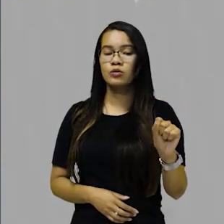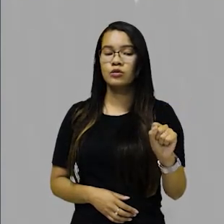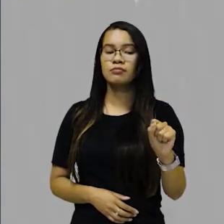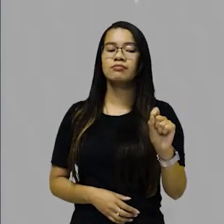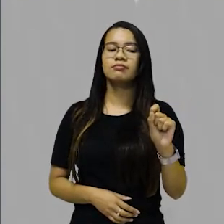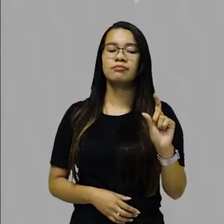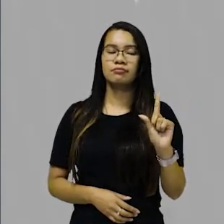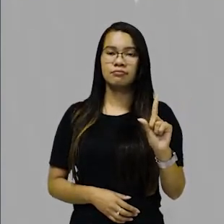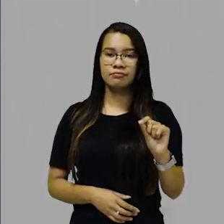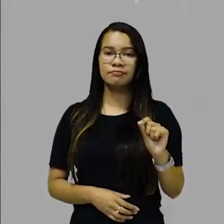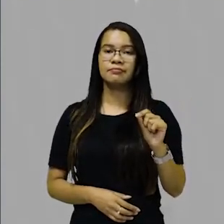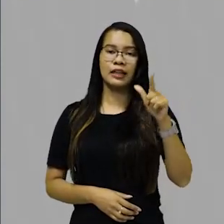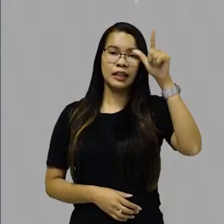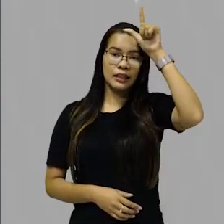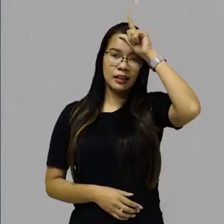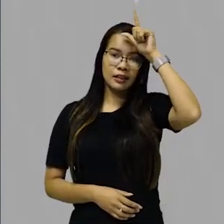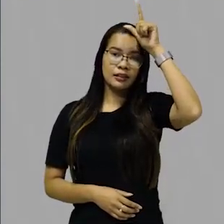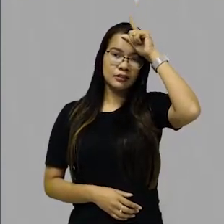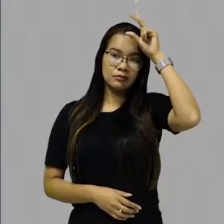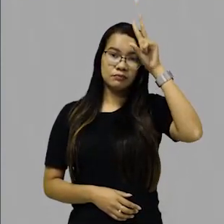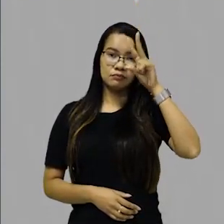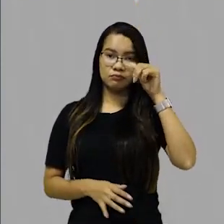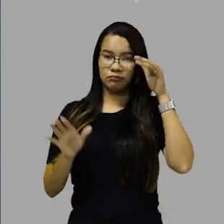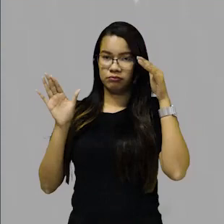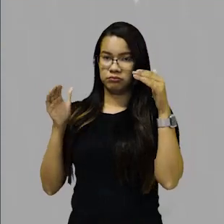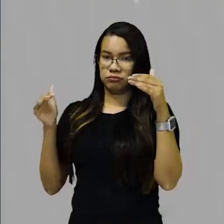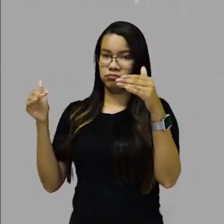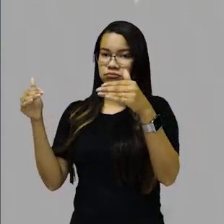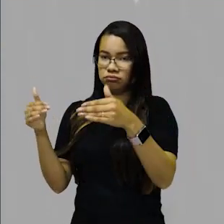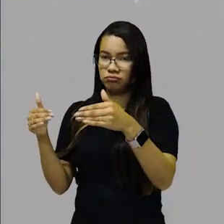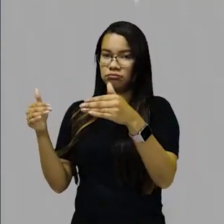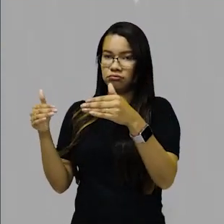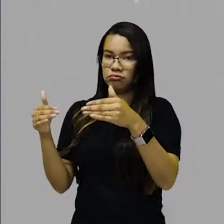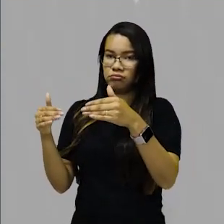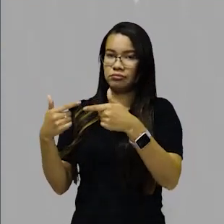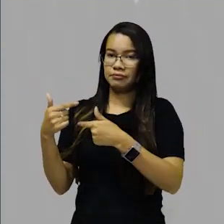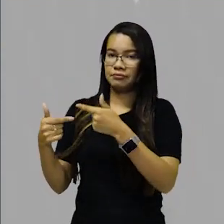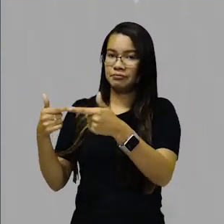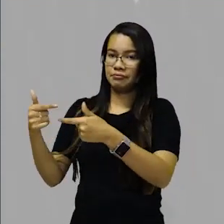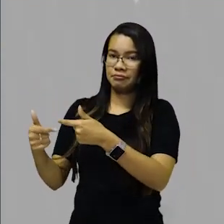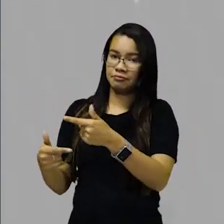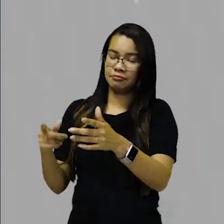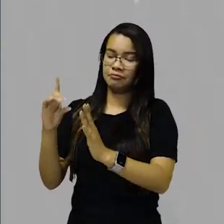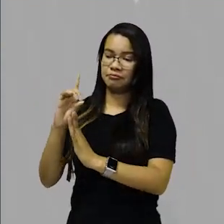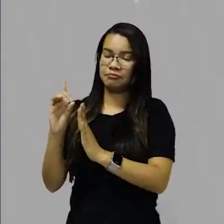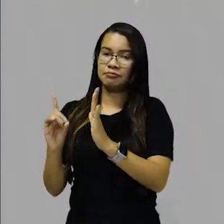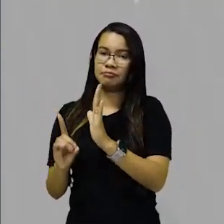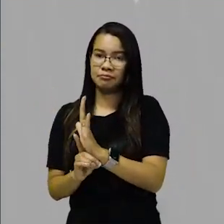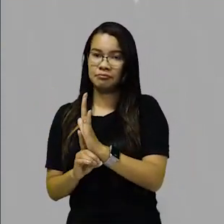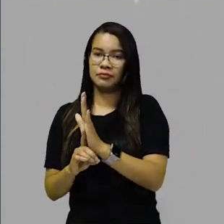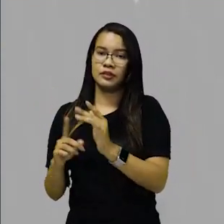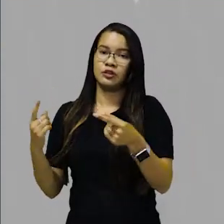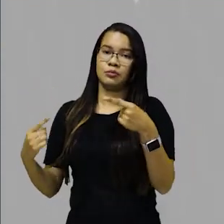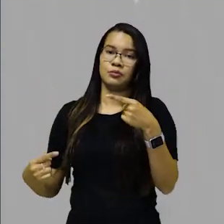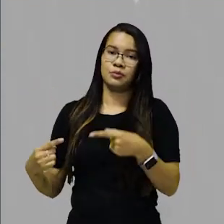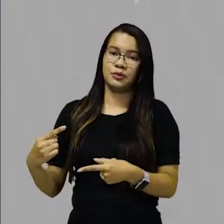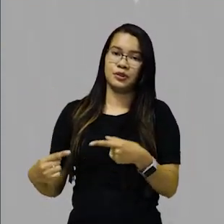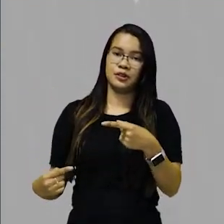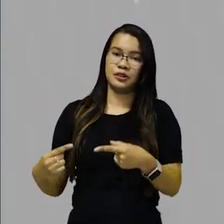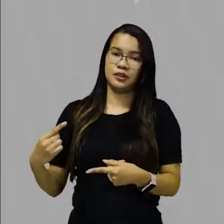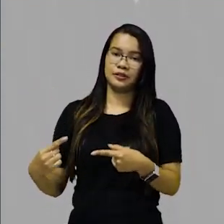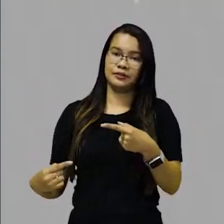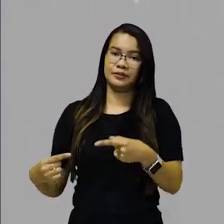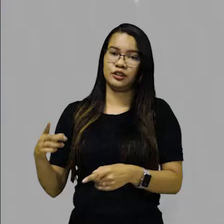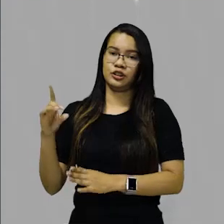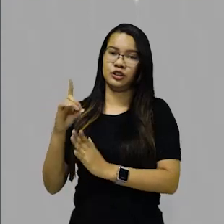vai conduzir essa luta das mulheres pelo quê? Pelos direitos. Pelos direitos políticos, pelo